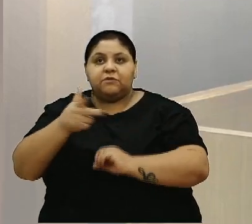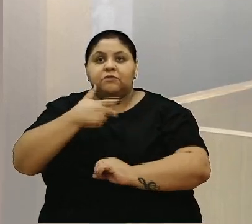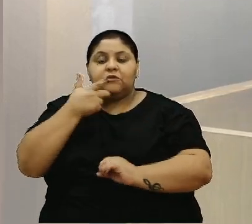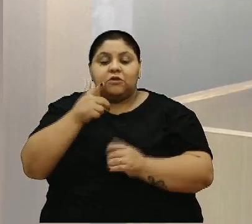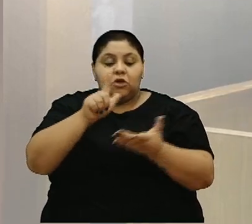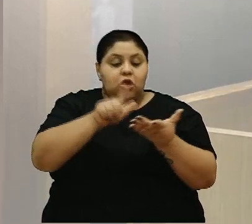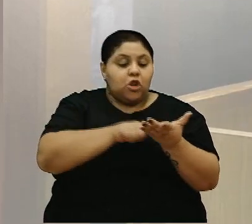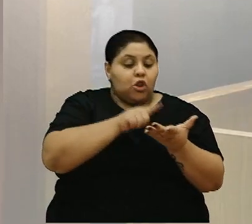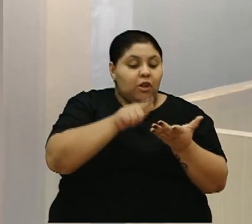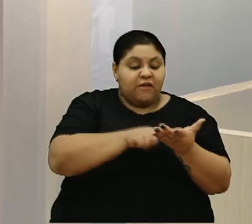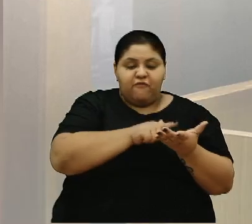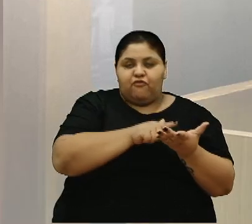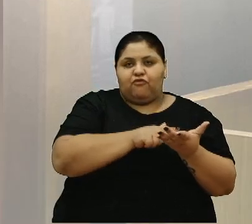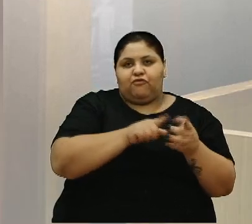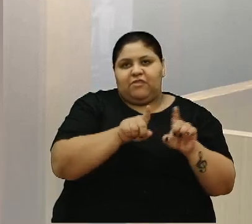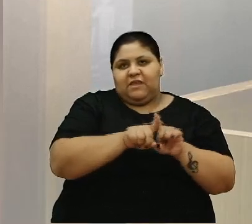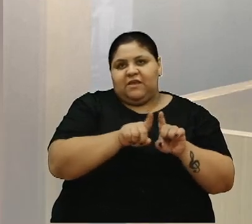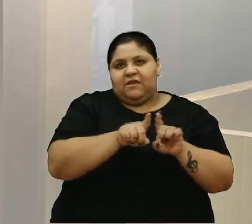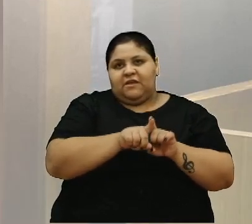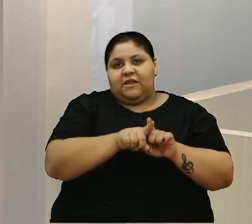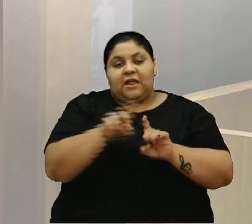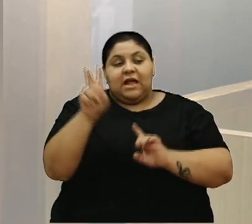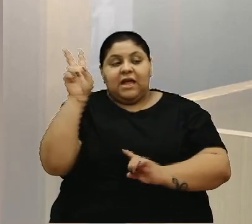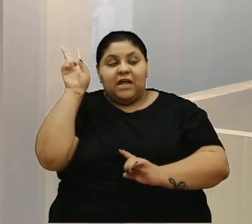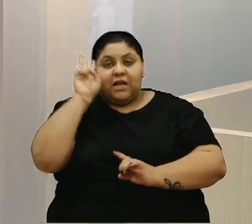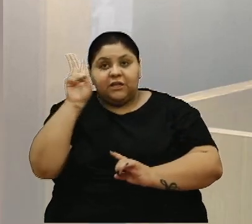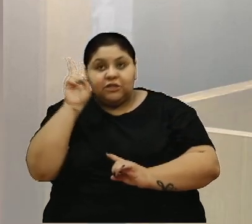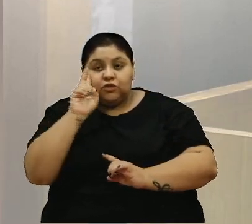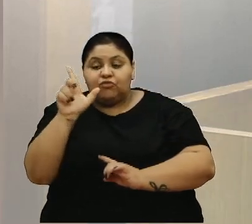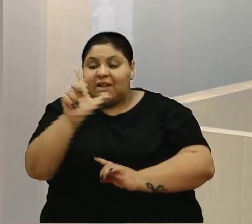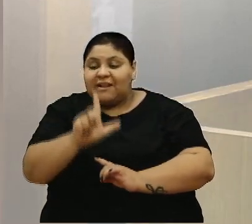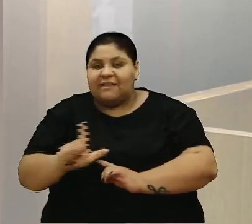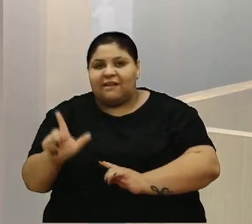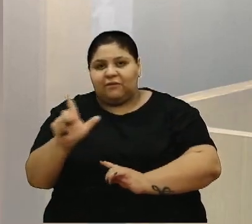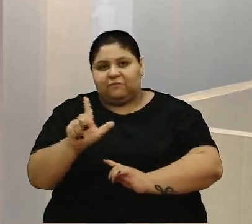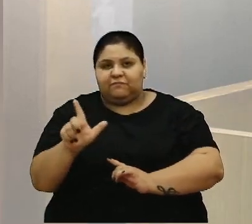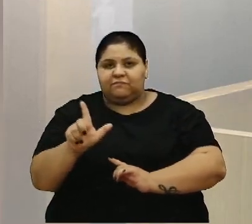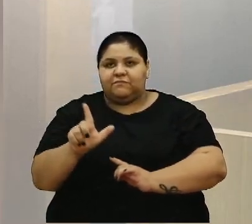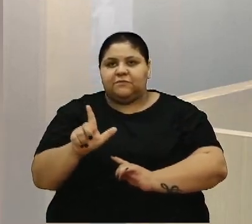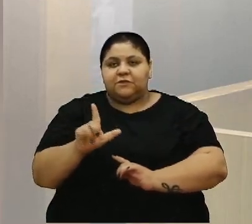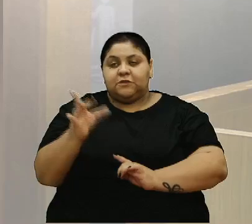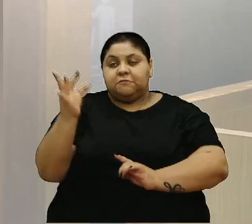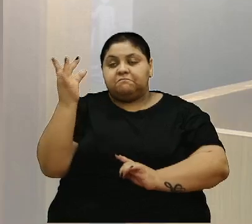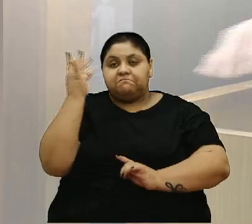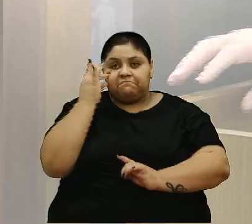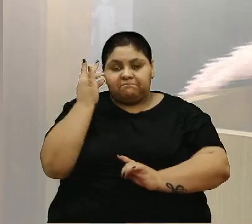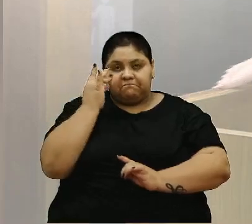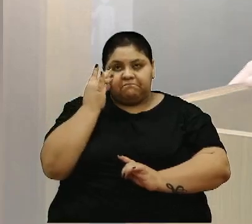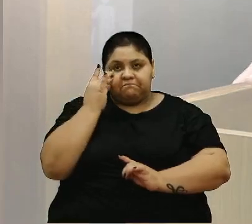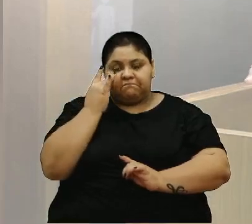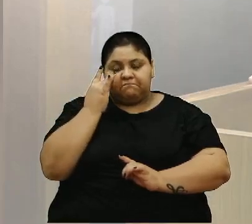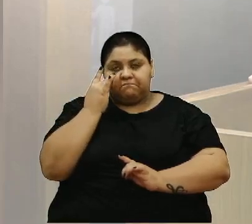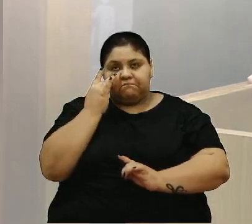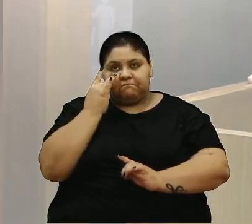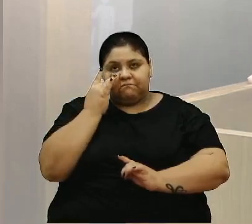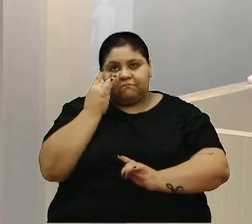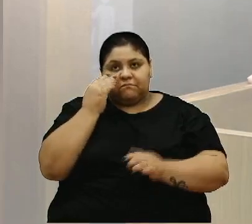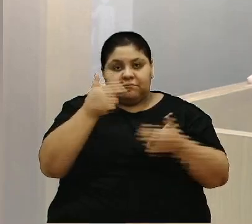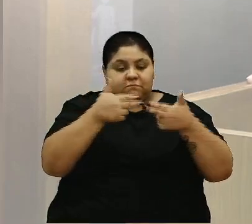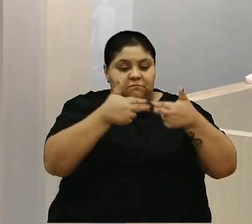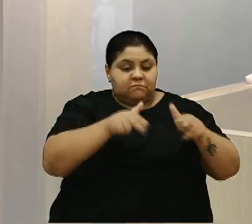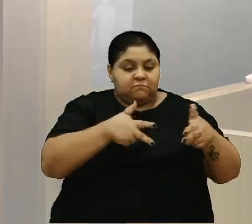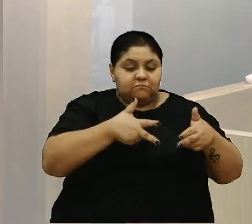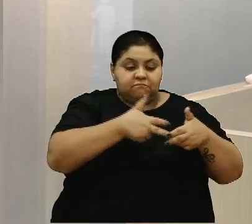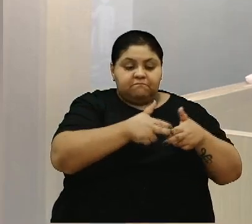livro que é físico, a história, a literatura que está presente. E na inauguração